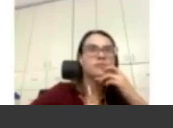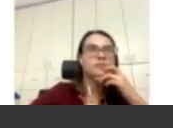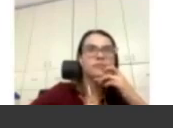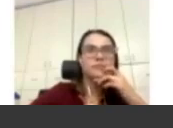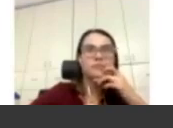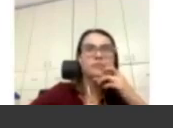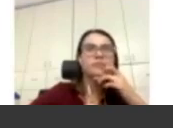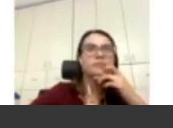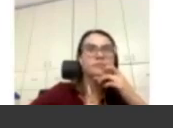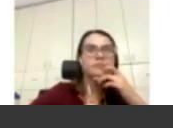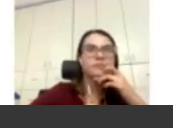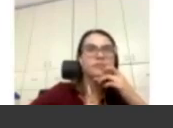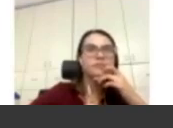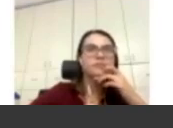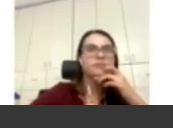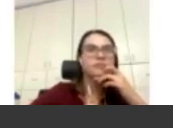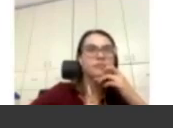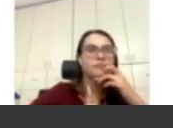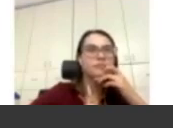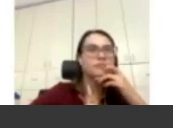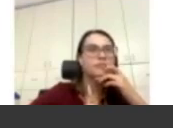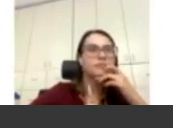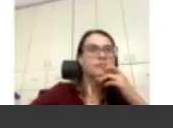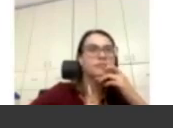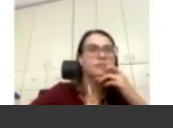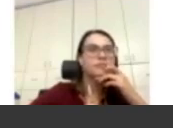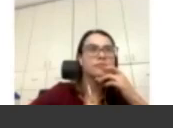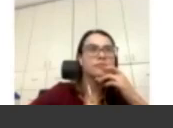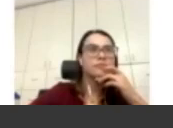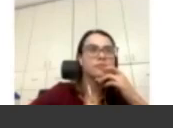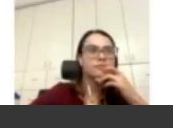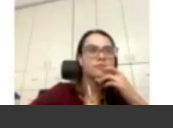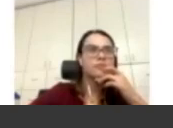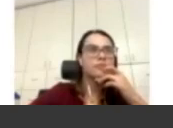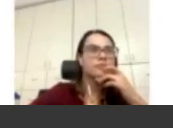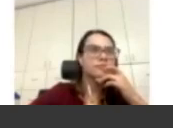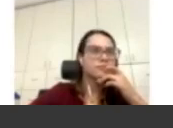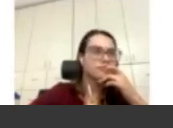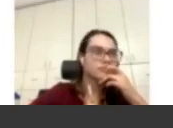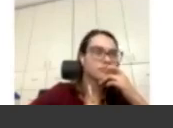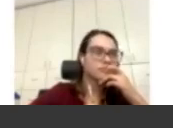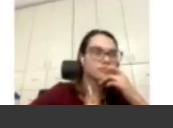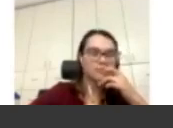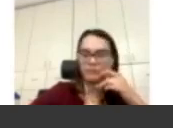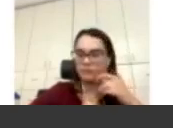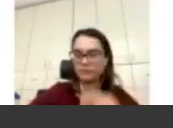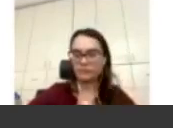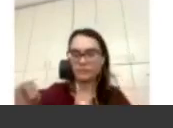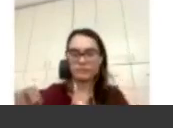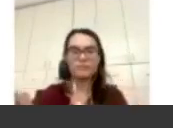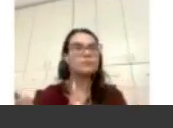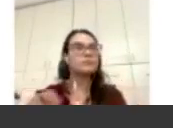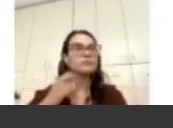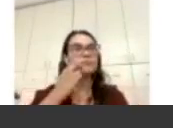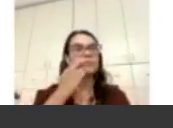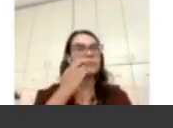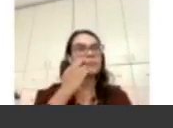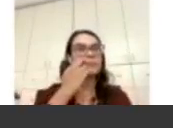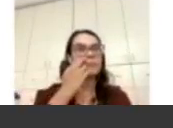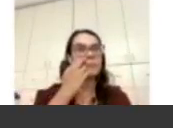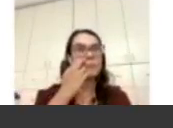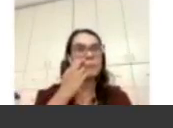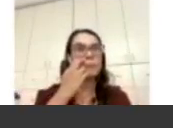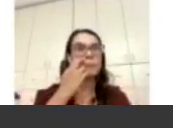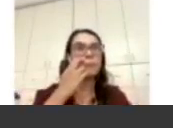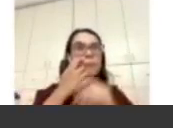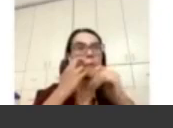nesse boletim, né, enfim, foi retirado desse boletim epidemiológico, mostra aí como está a distribuição desses casos no território nacional. A gente vê que o Sudeste e o Sul